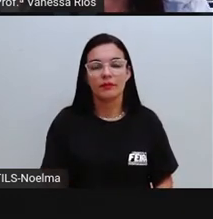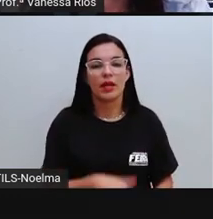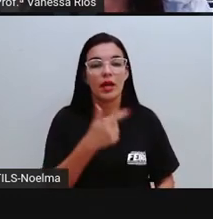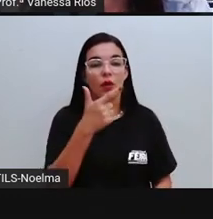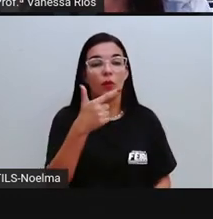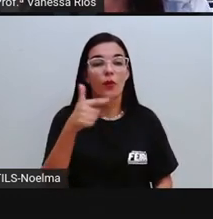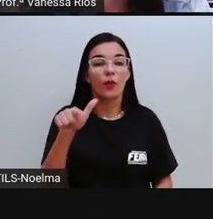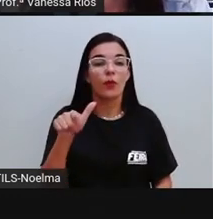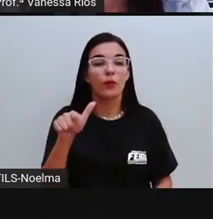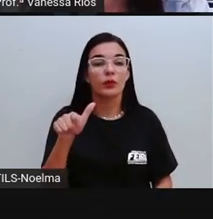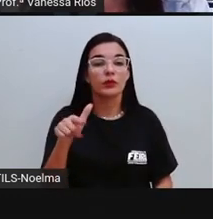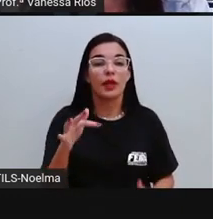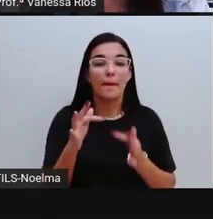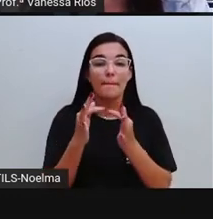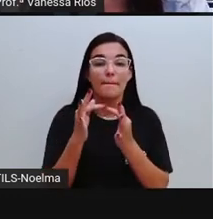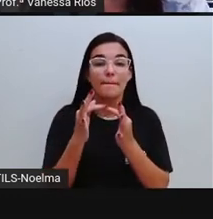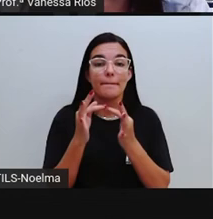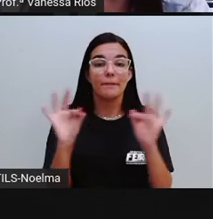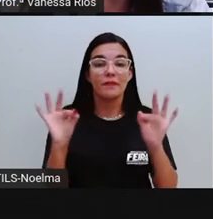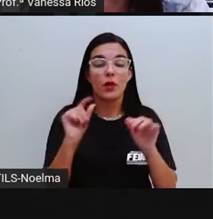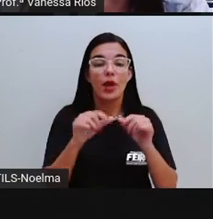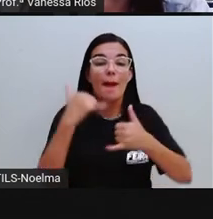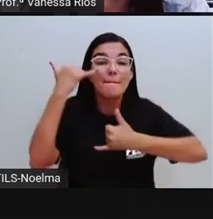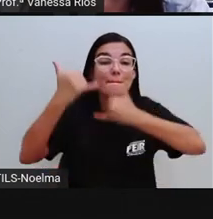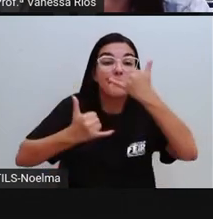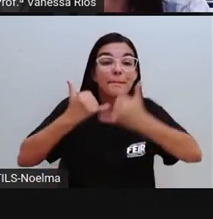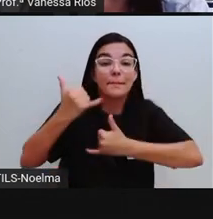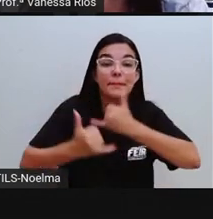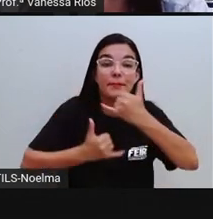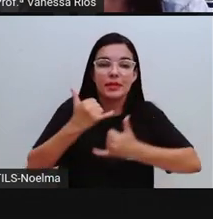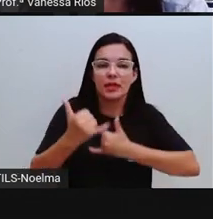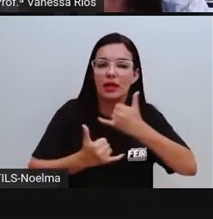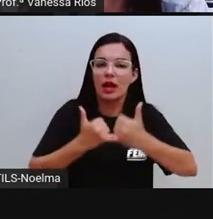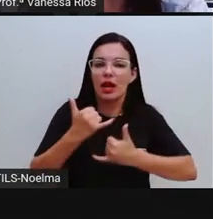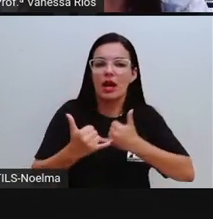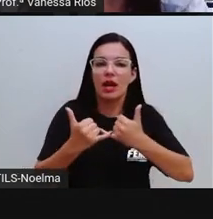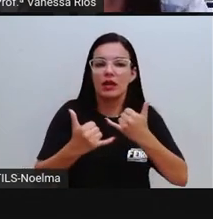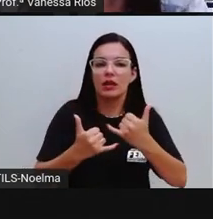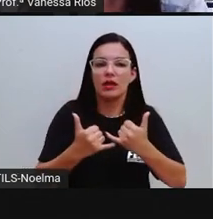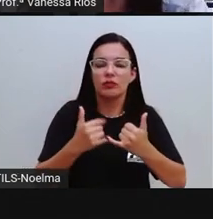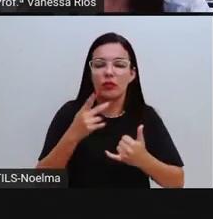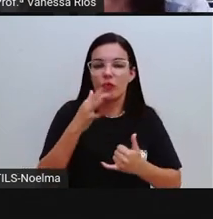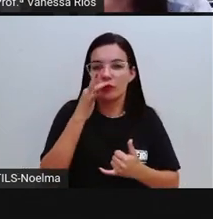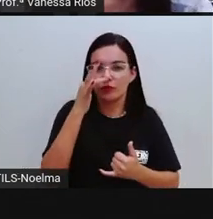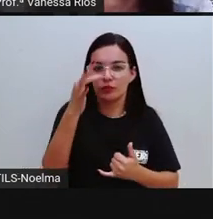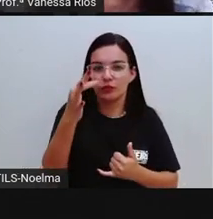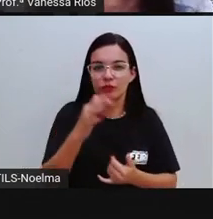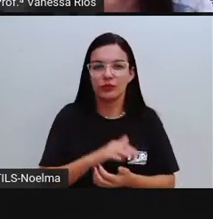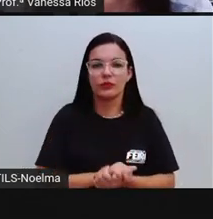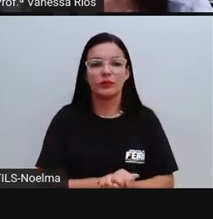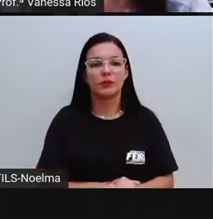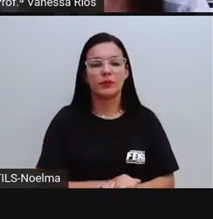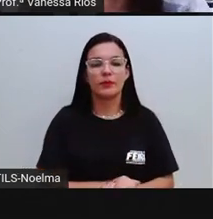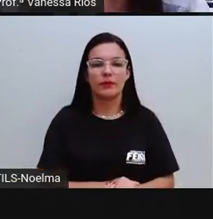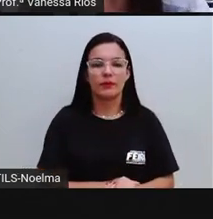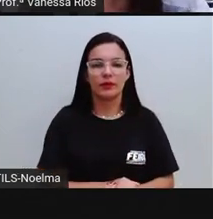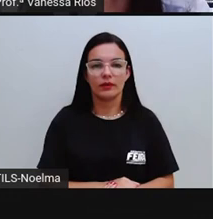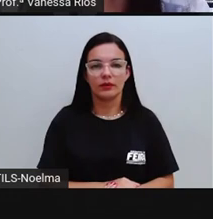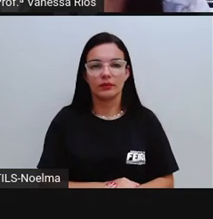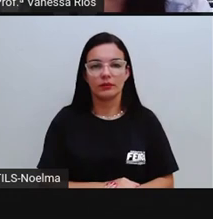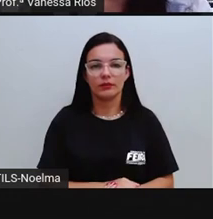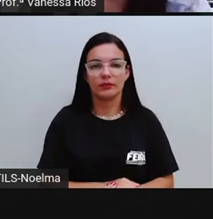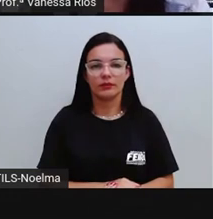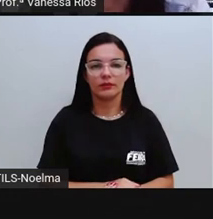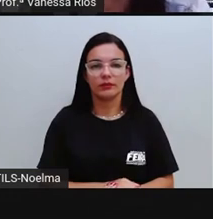Olhem só, os alunos brincarão no pátio. O verbo aqui é a palavra brincarão, que vem do verbo